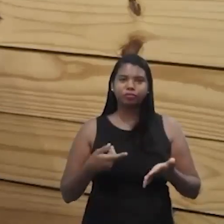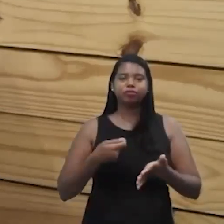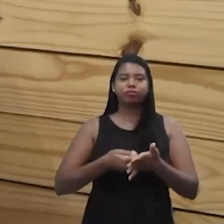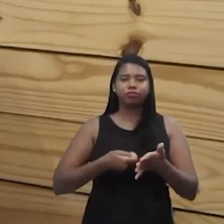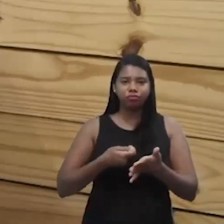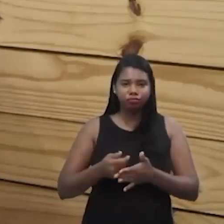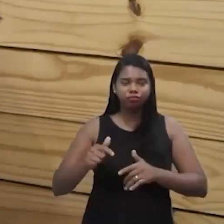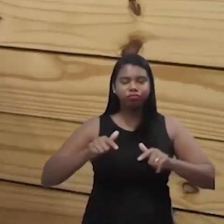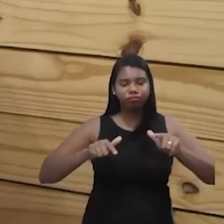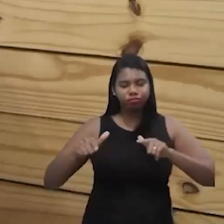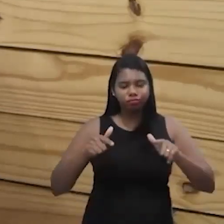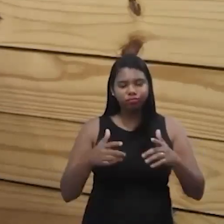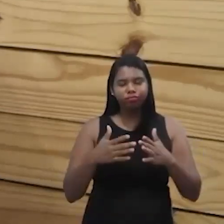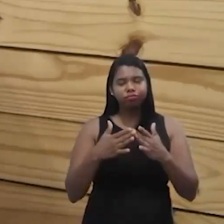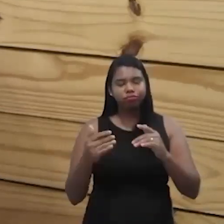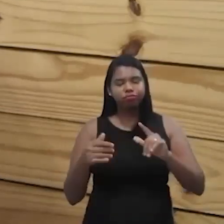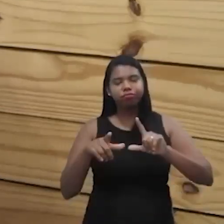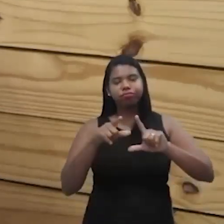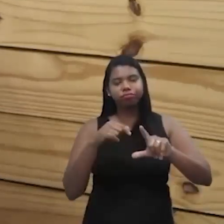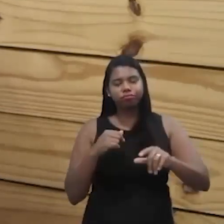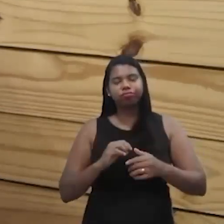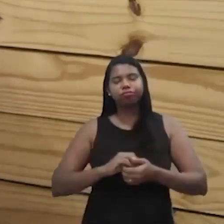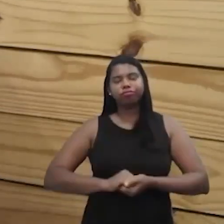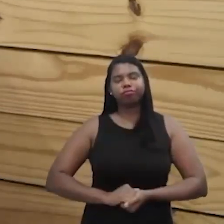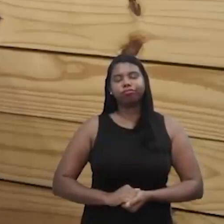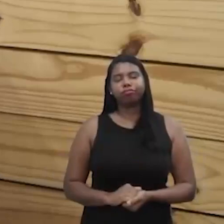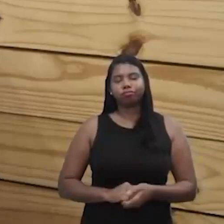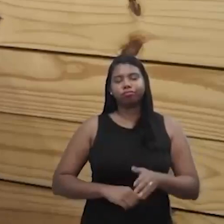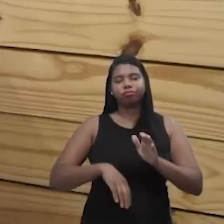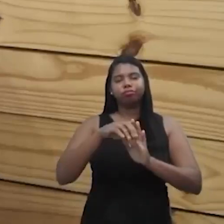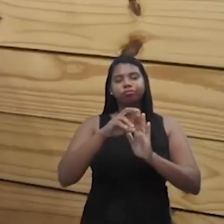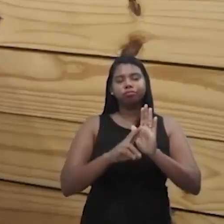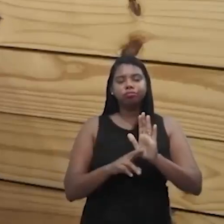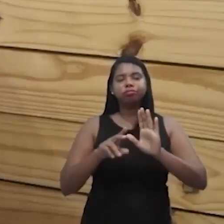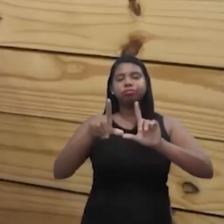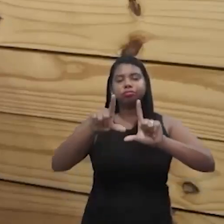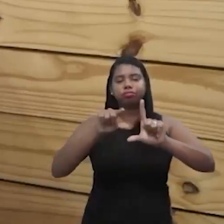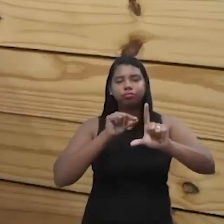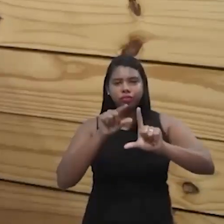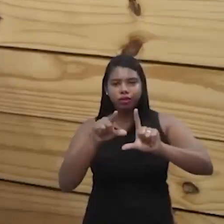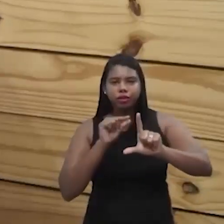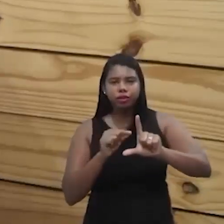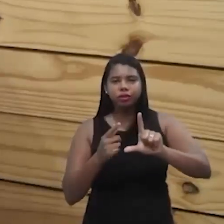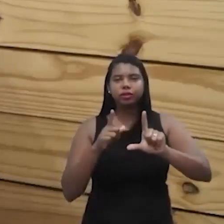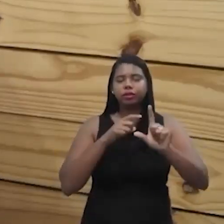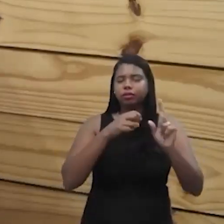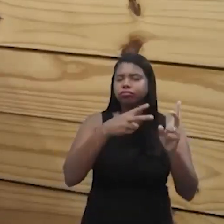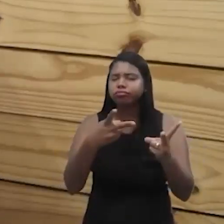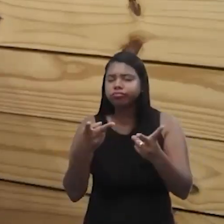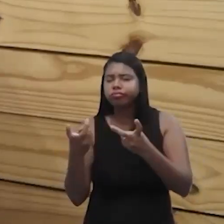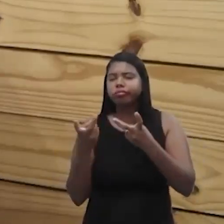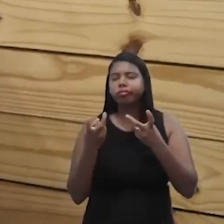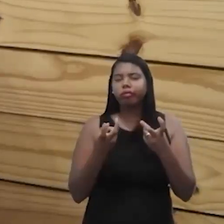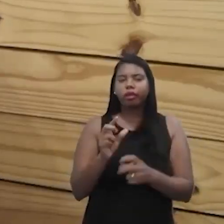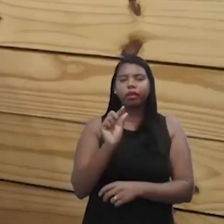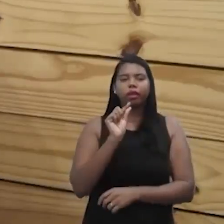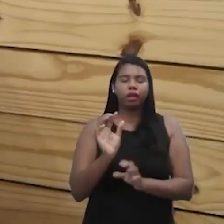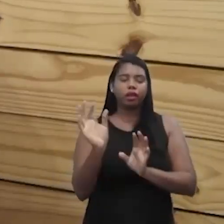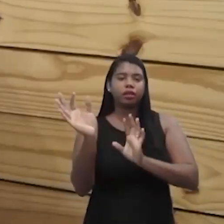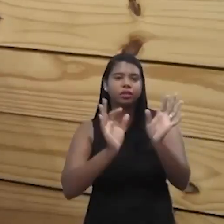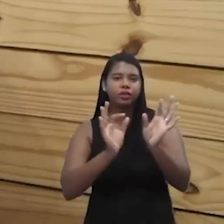exigidas no mercado de trabalho. Então, no próprio processo seletivo, o que a gente identifica é que